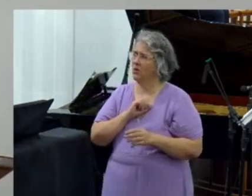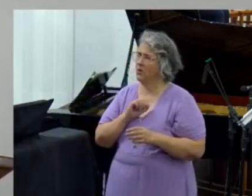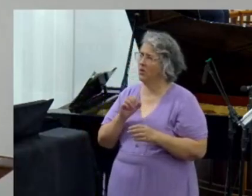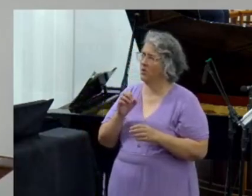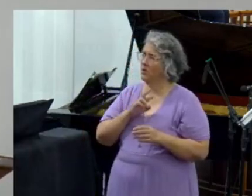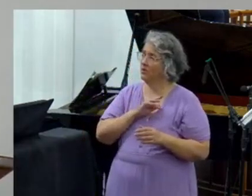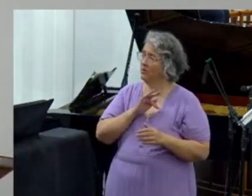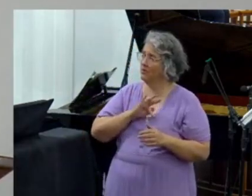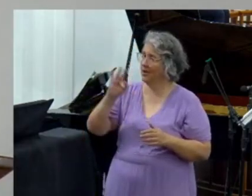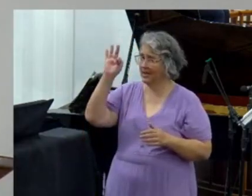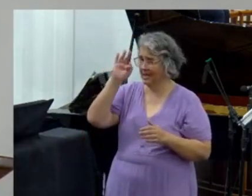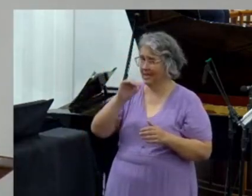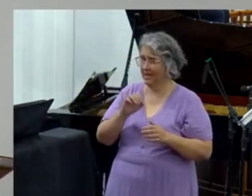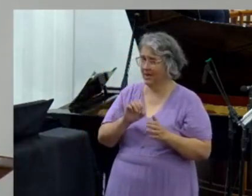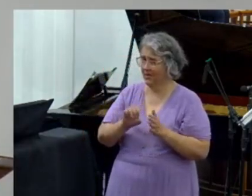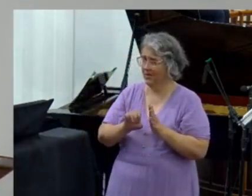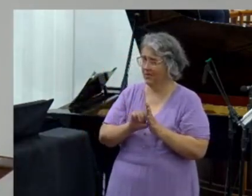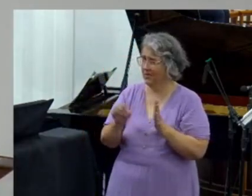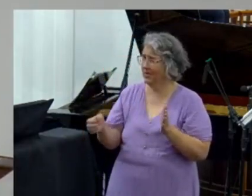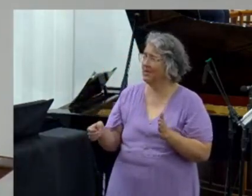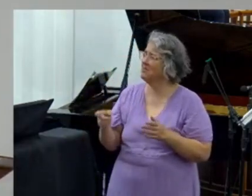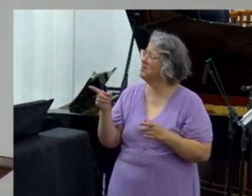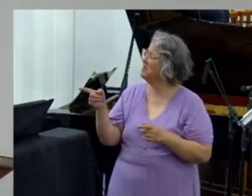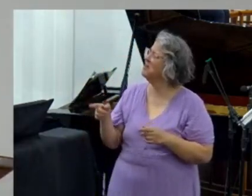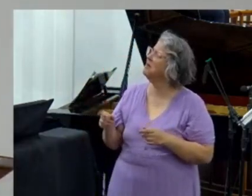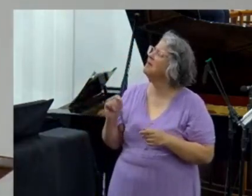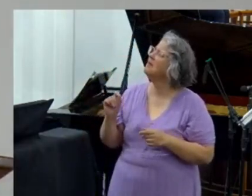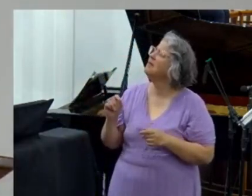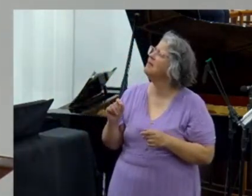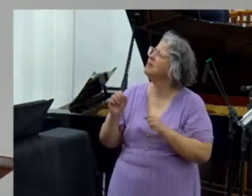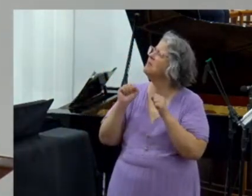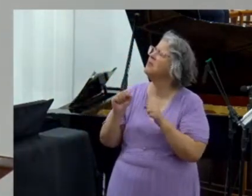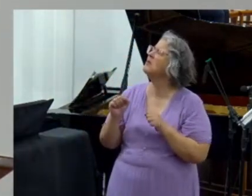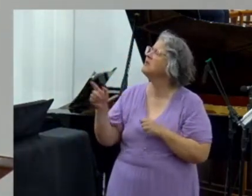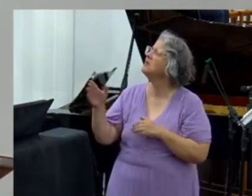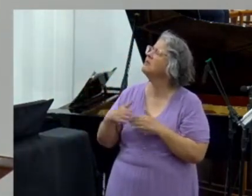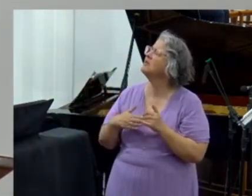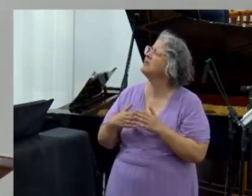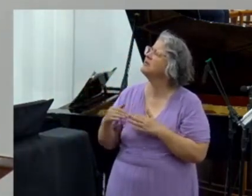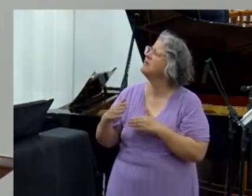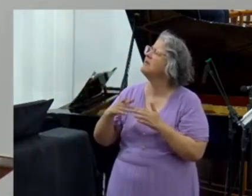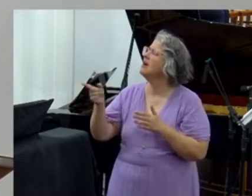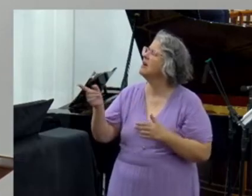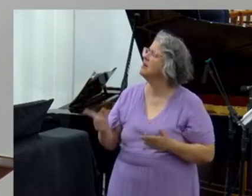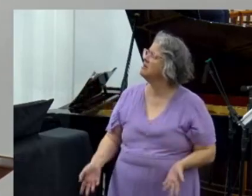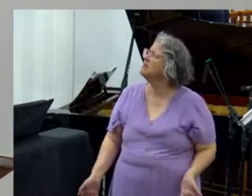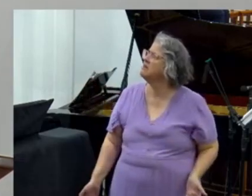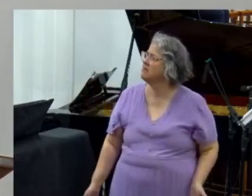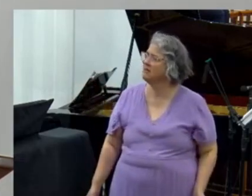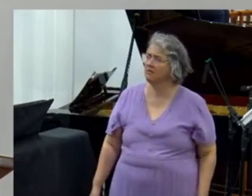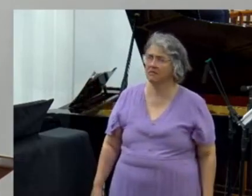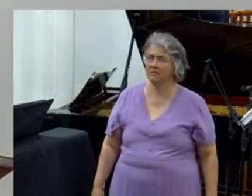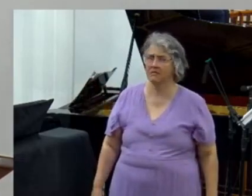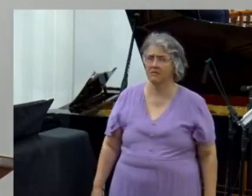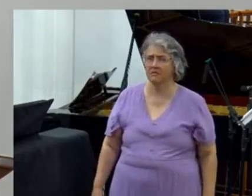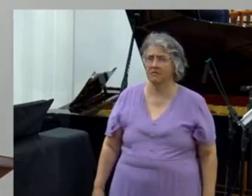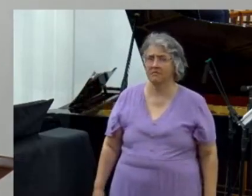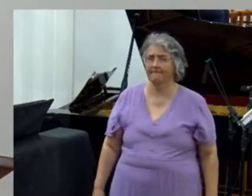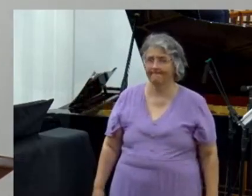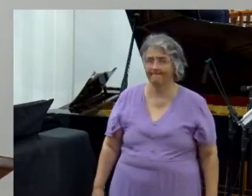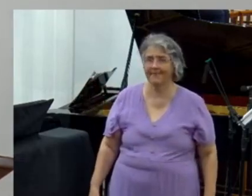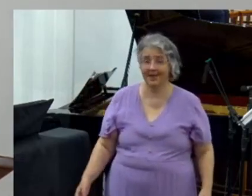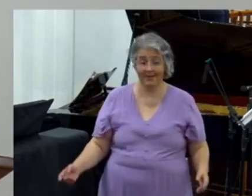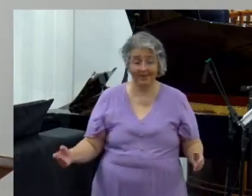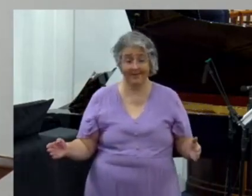coisas? A liderança de Cristo, a autoridade de Cristo se choca com de uma religião